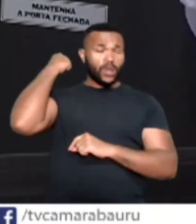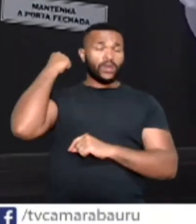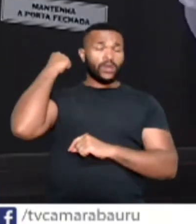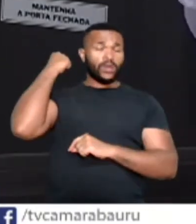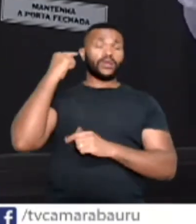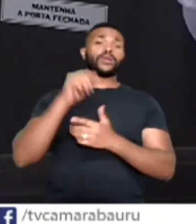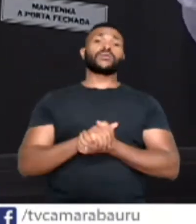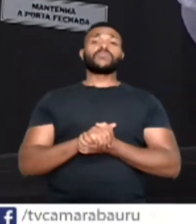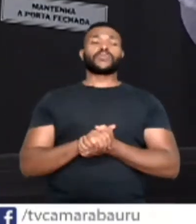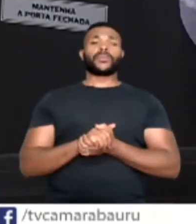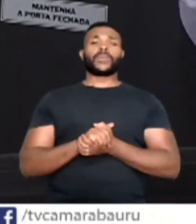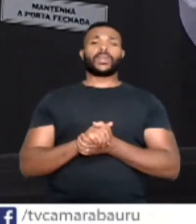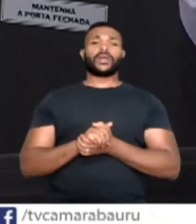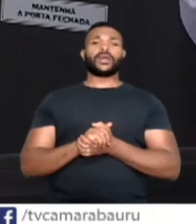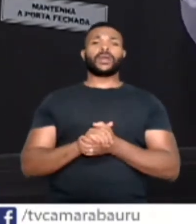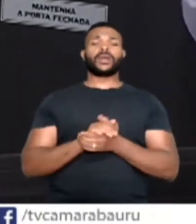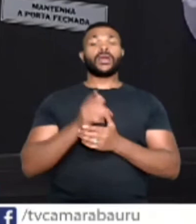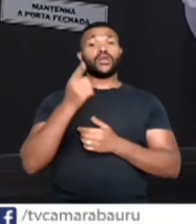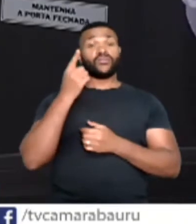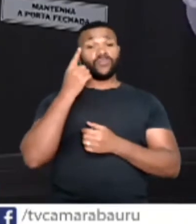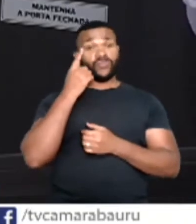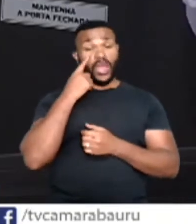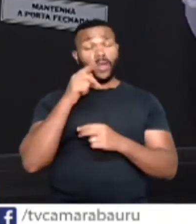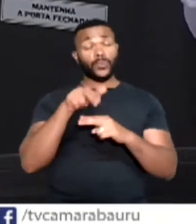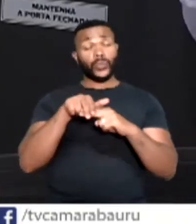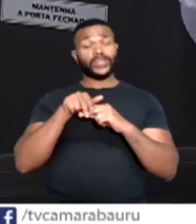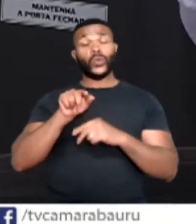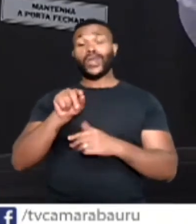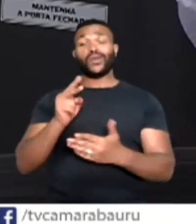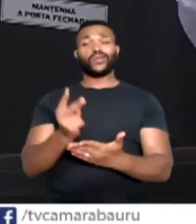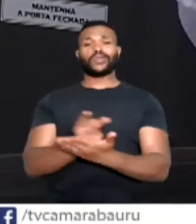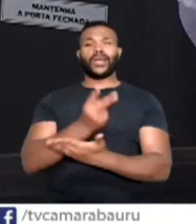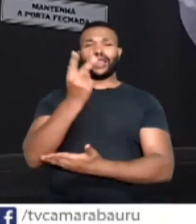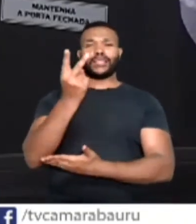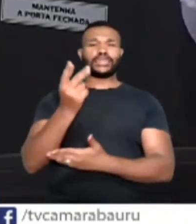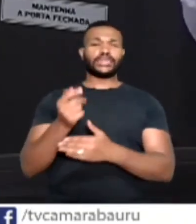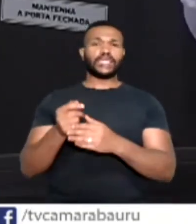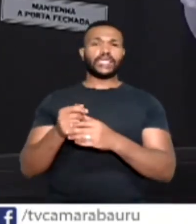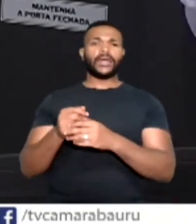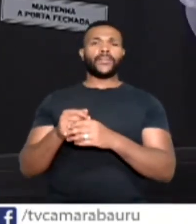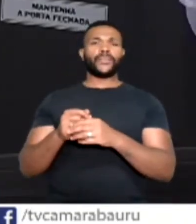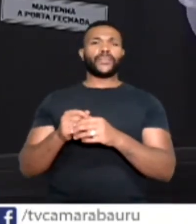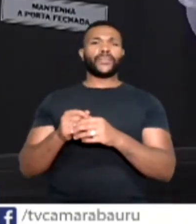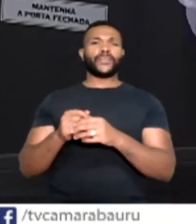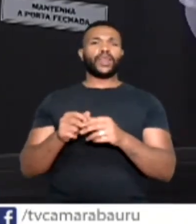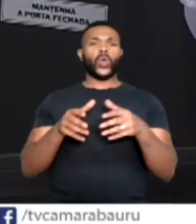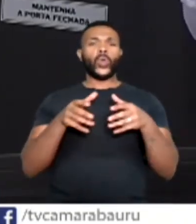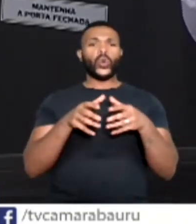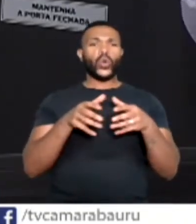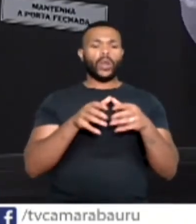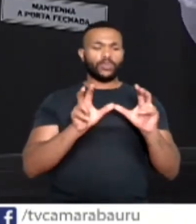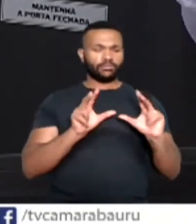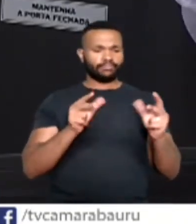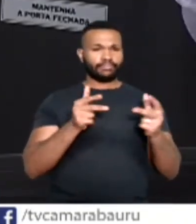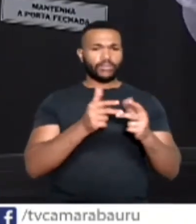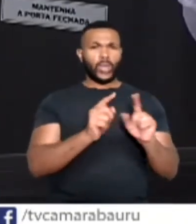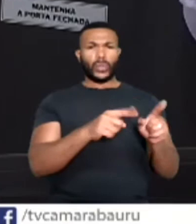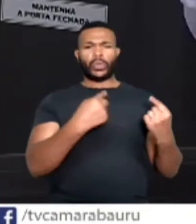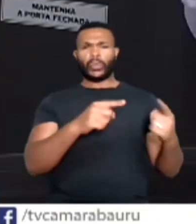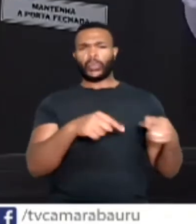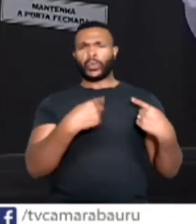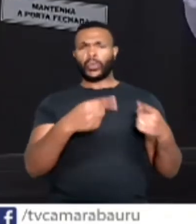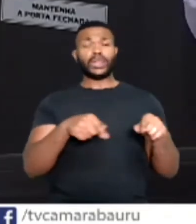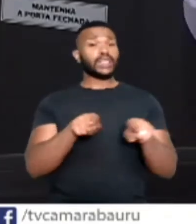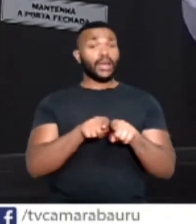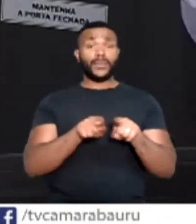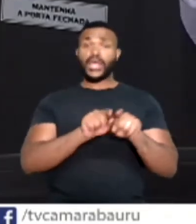a julgar pelos ataques que o parlamento sofre em Bauru, como o resto do Brasil afora.